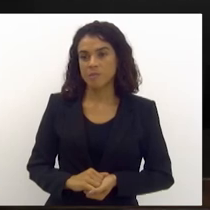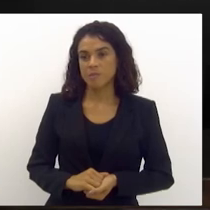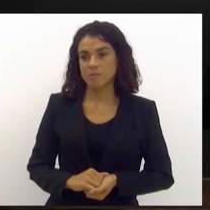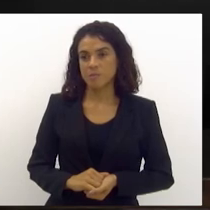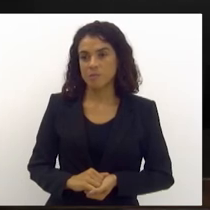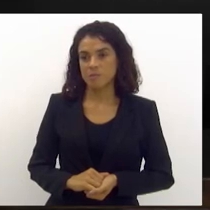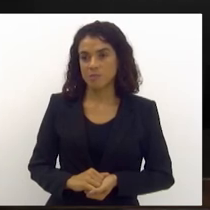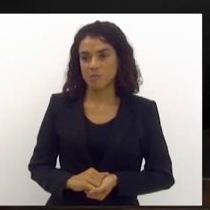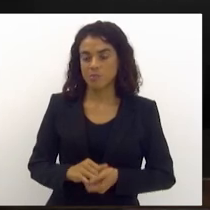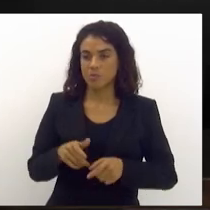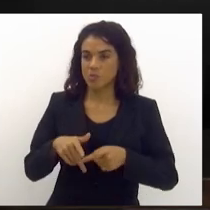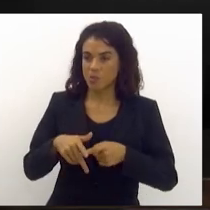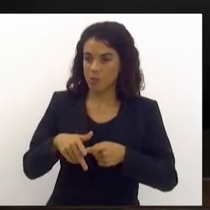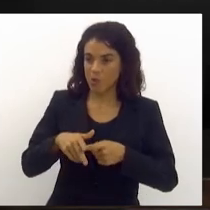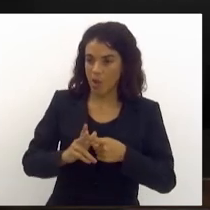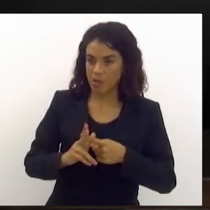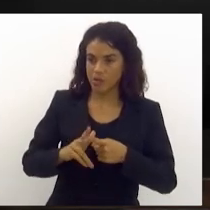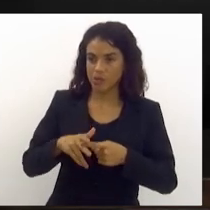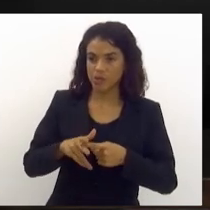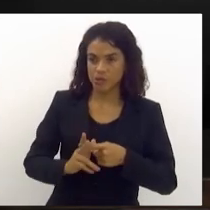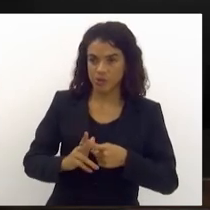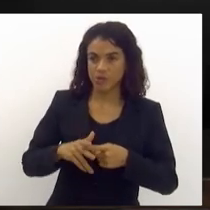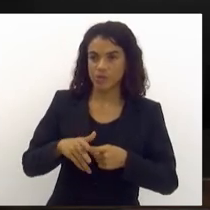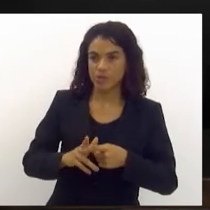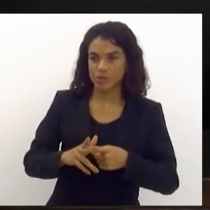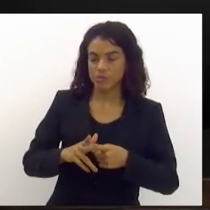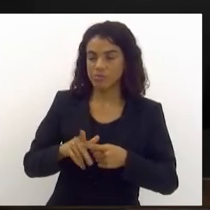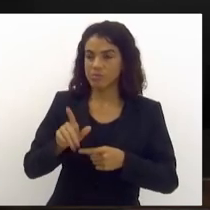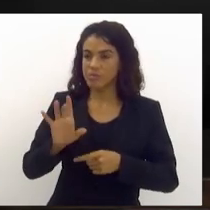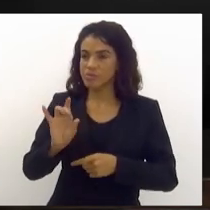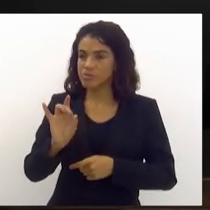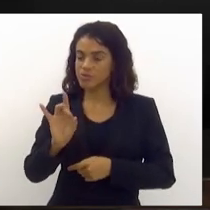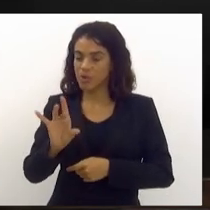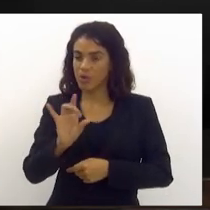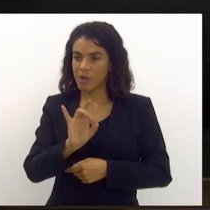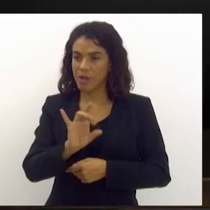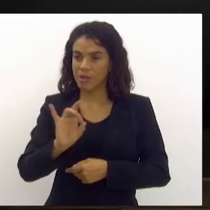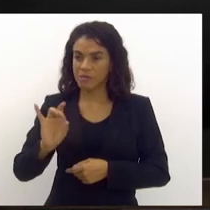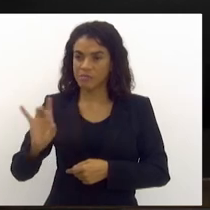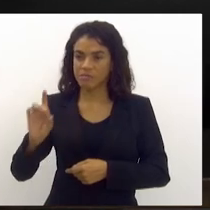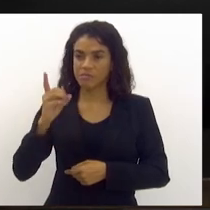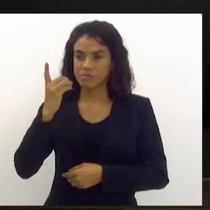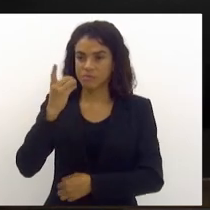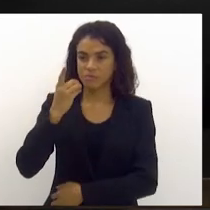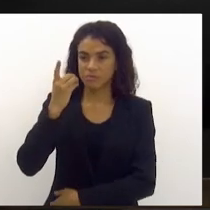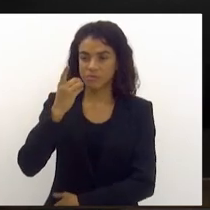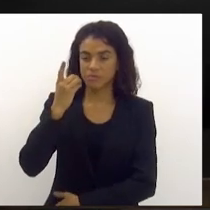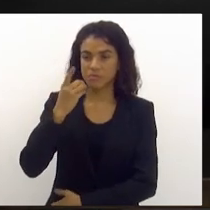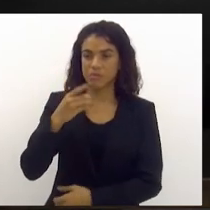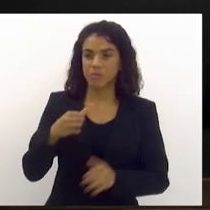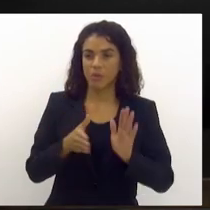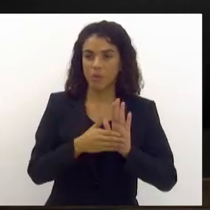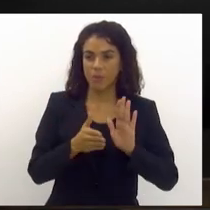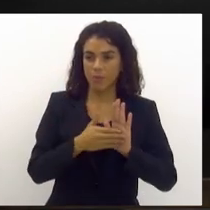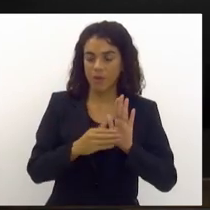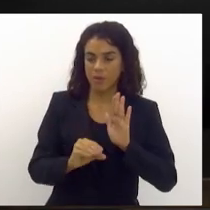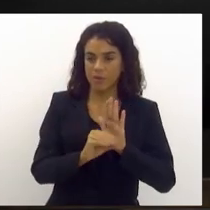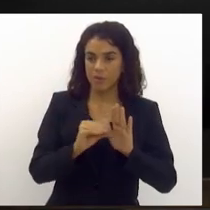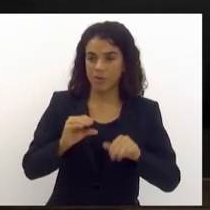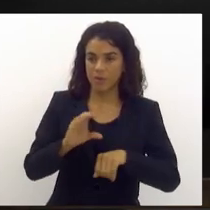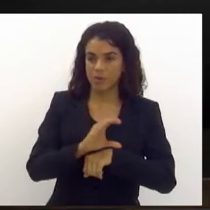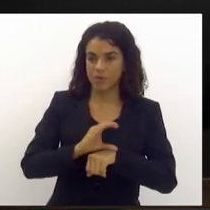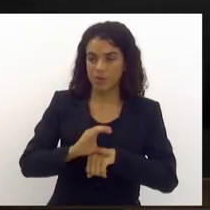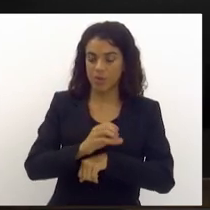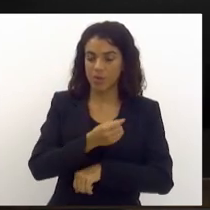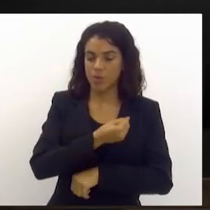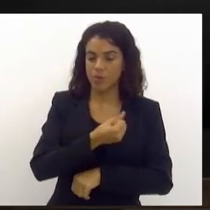Vai corrigir depois internamente. Só observação a cada nobre deputado. Proposta de emenda constitucional